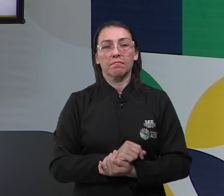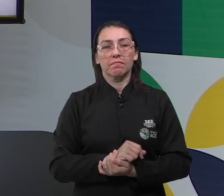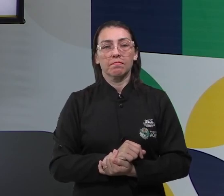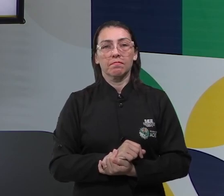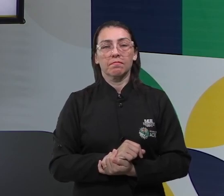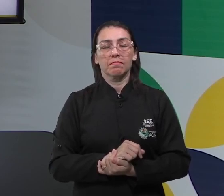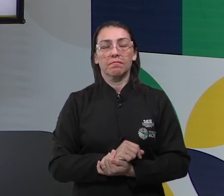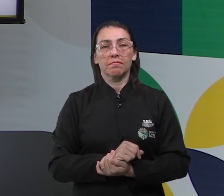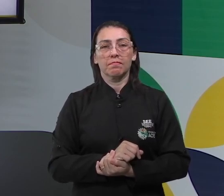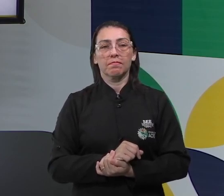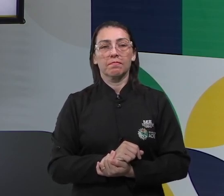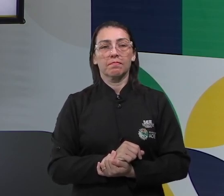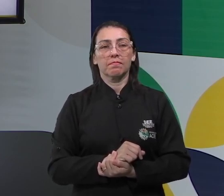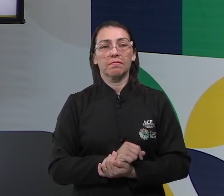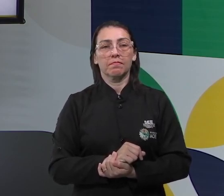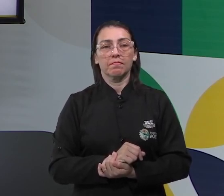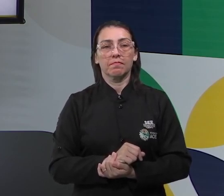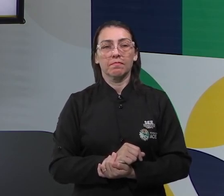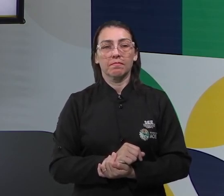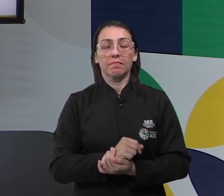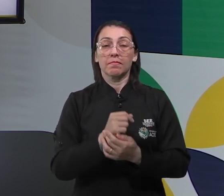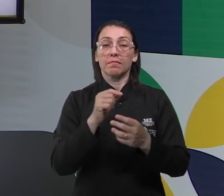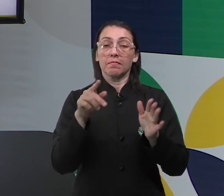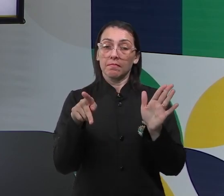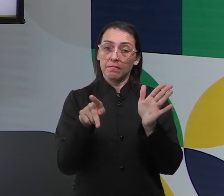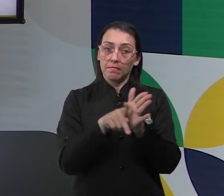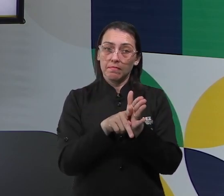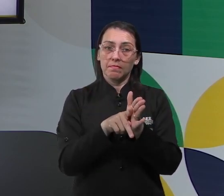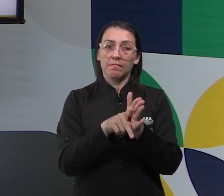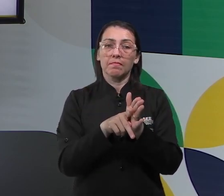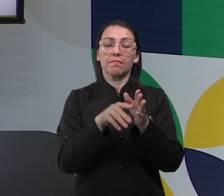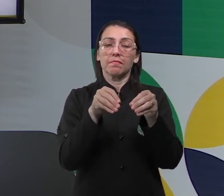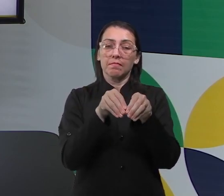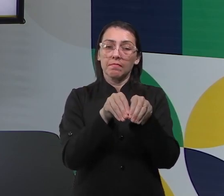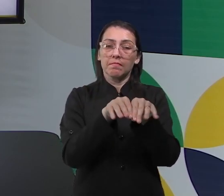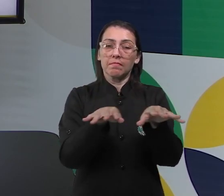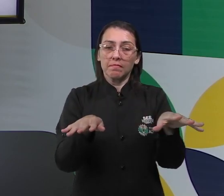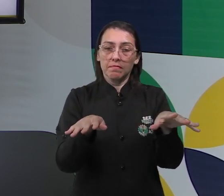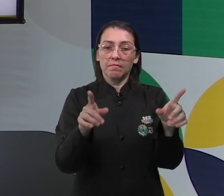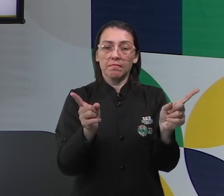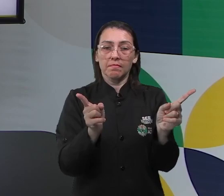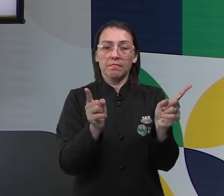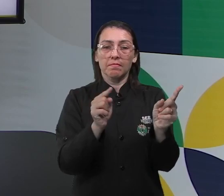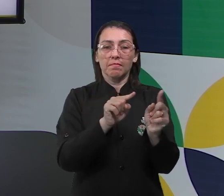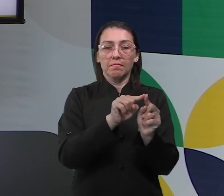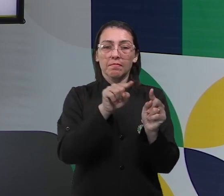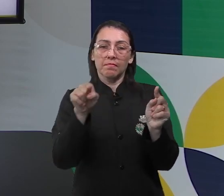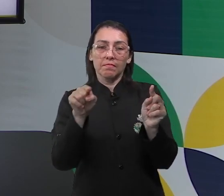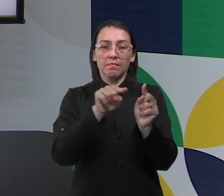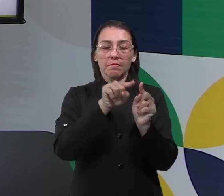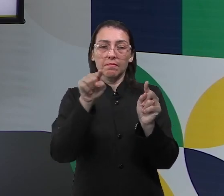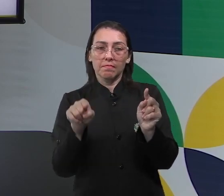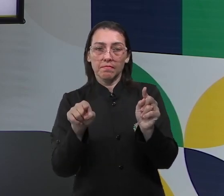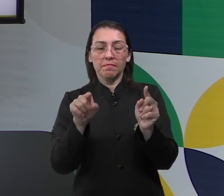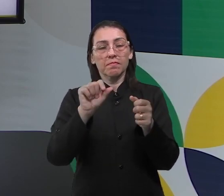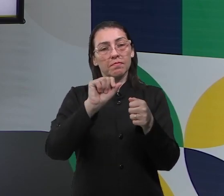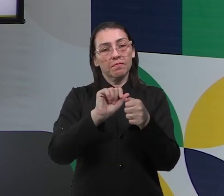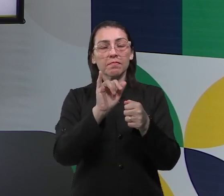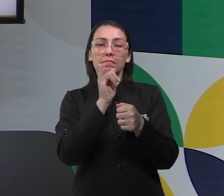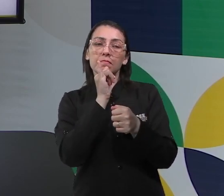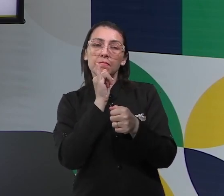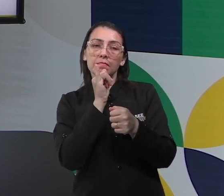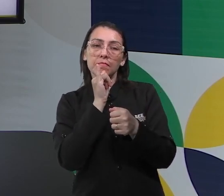uma causa dessa propriedade chamada distributiva, que eu coloquei agora. Eu vou fazer um